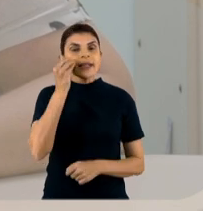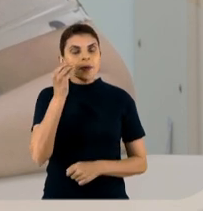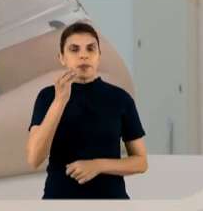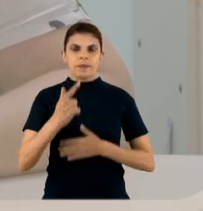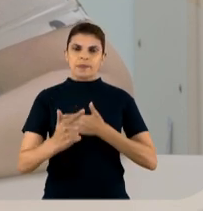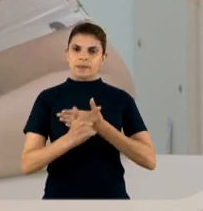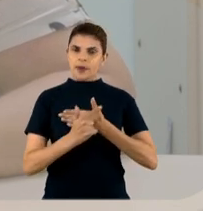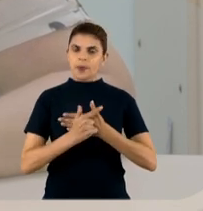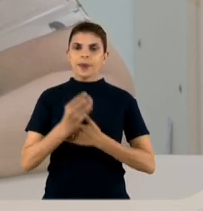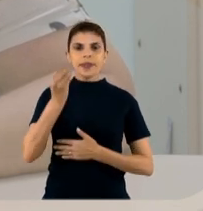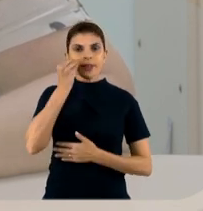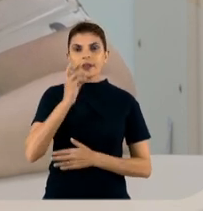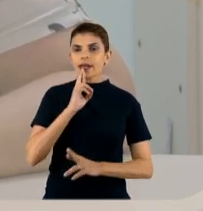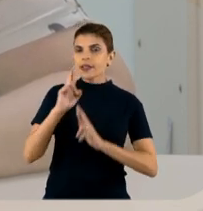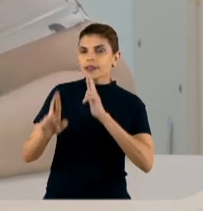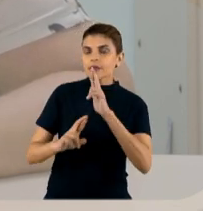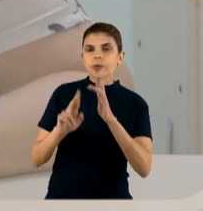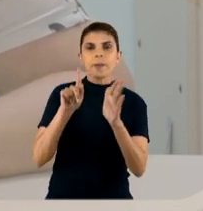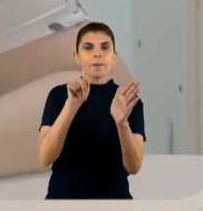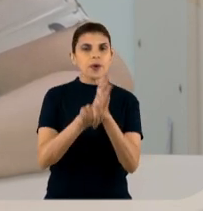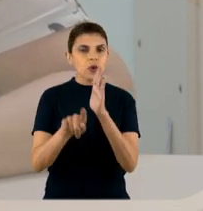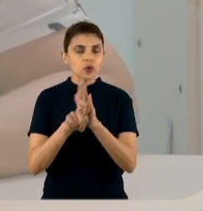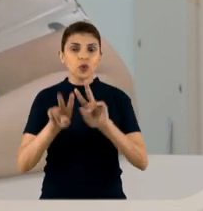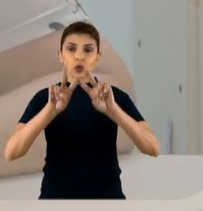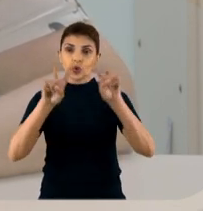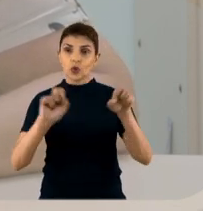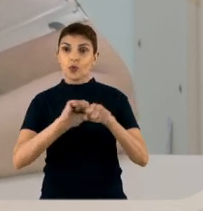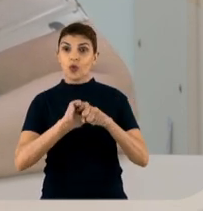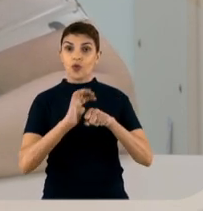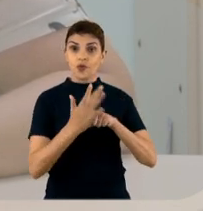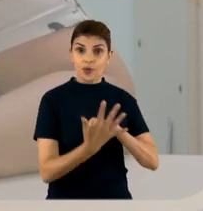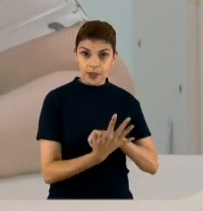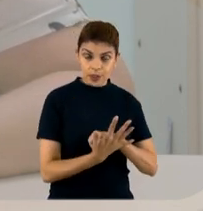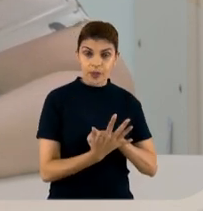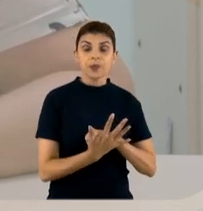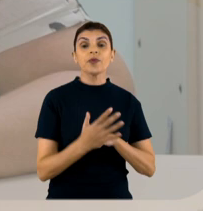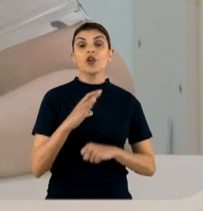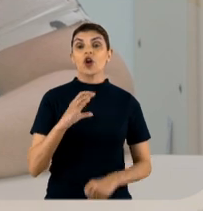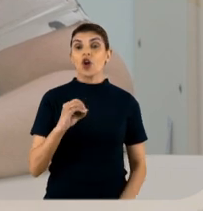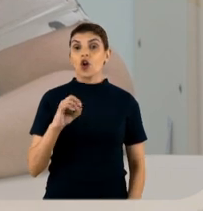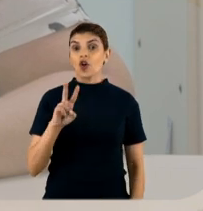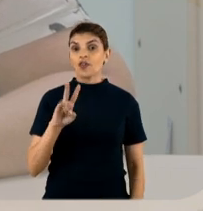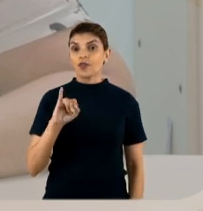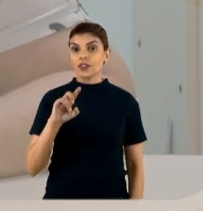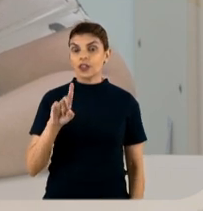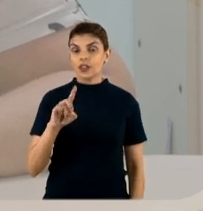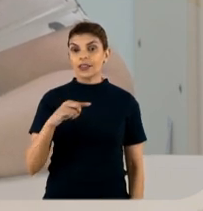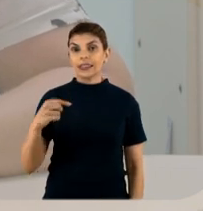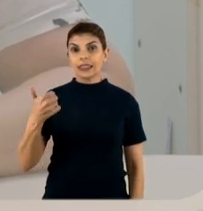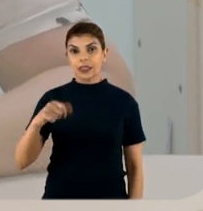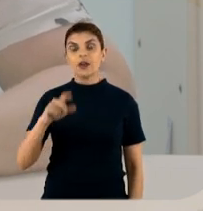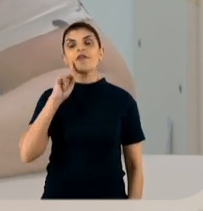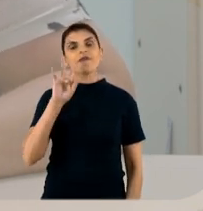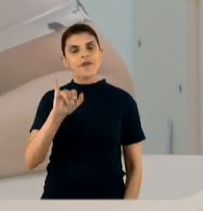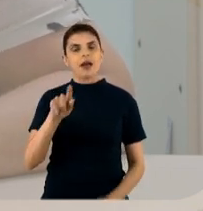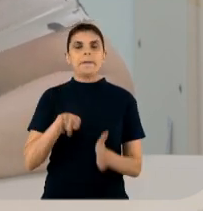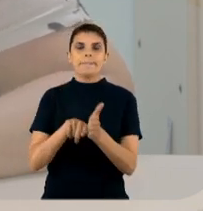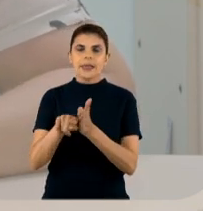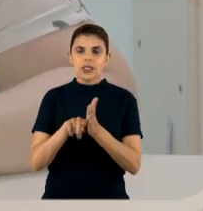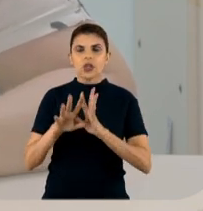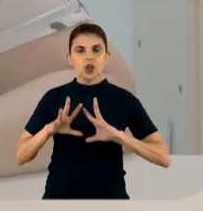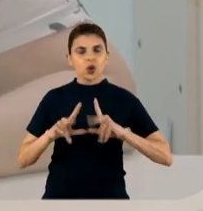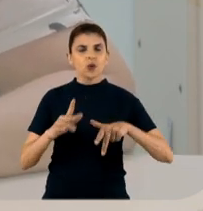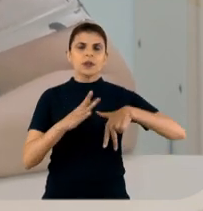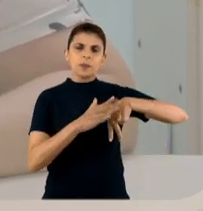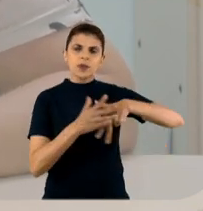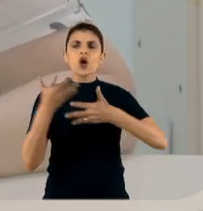também temos um papel de tentar responder algumas perguntas sobre o covid-19 e a pesquisa vai fazer parte desse hospital